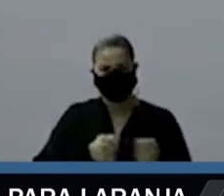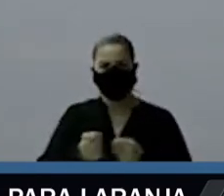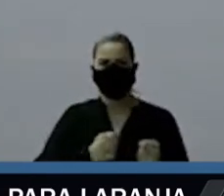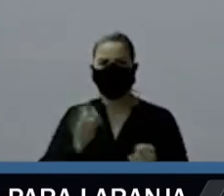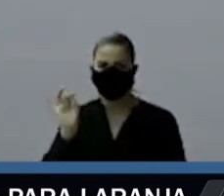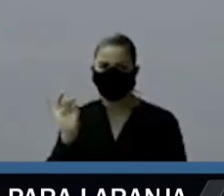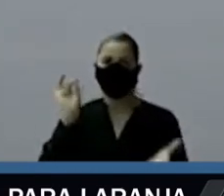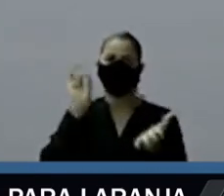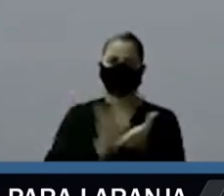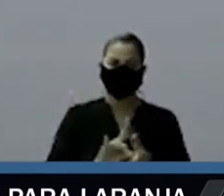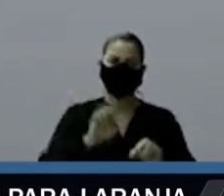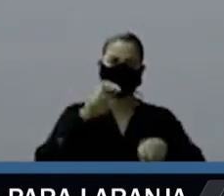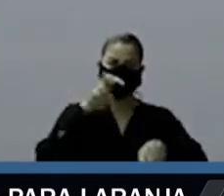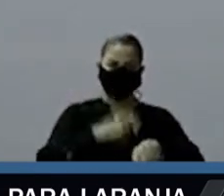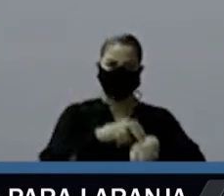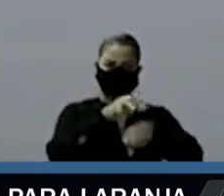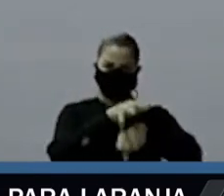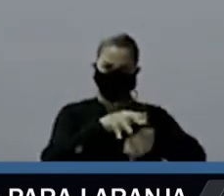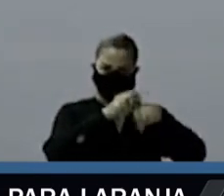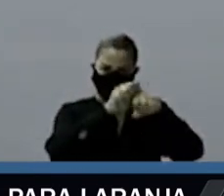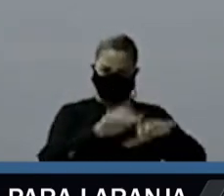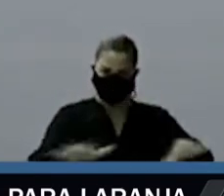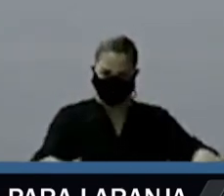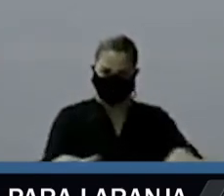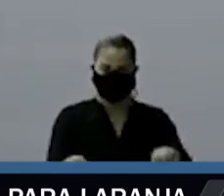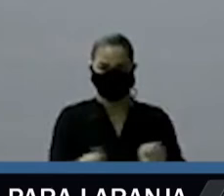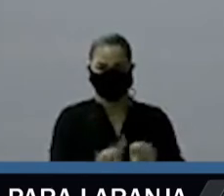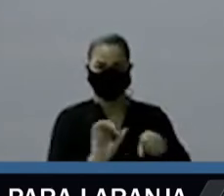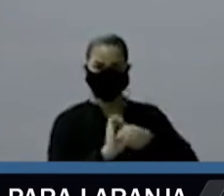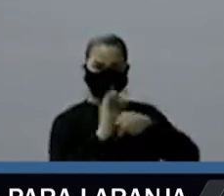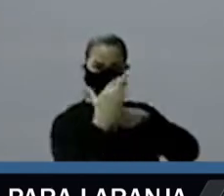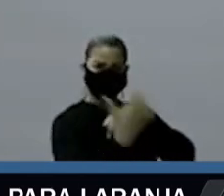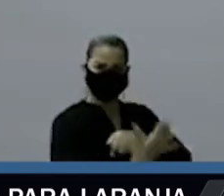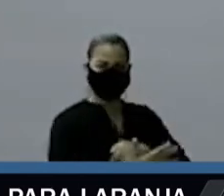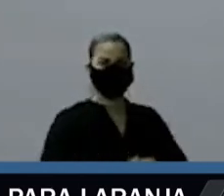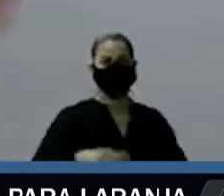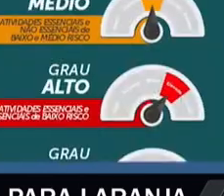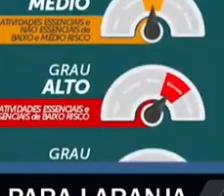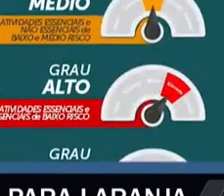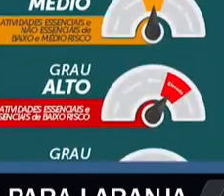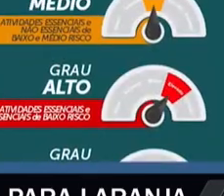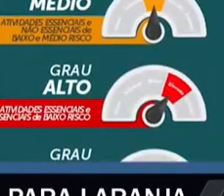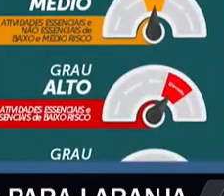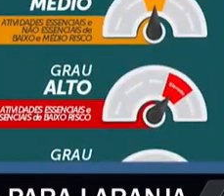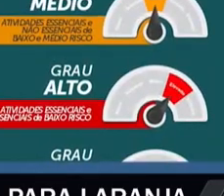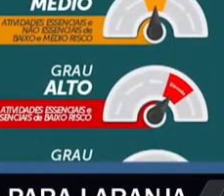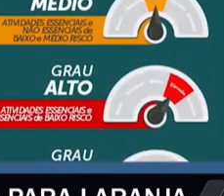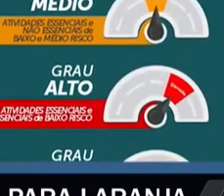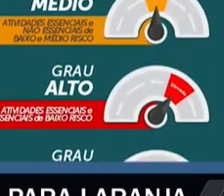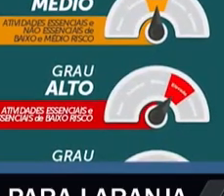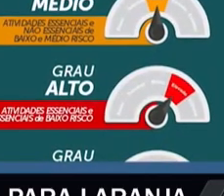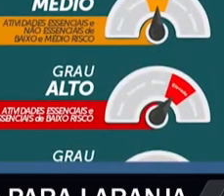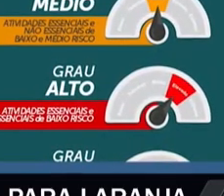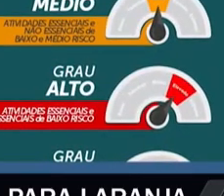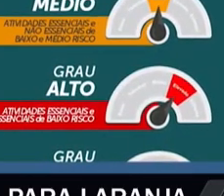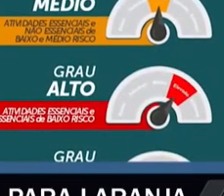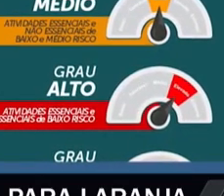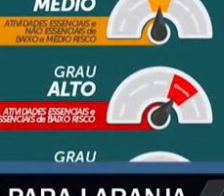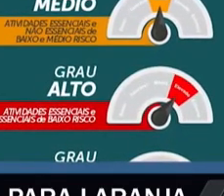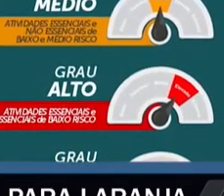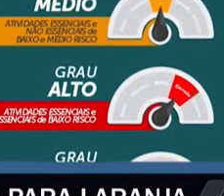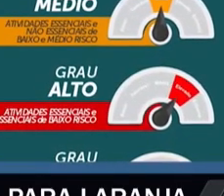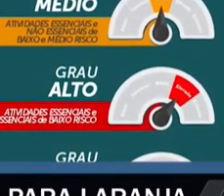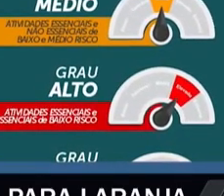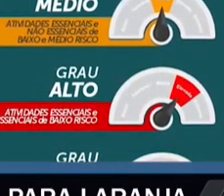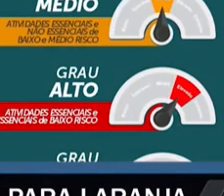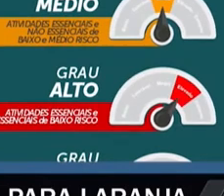o controle da doença no nosso país e no Mato Grosso do Sul. O mapeamento mostra que apenas os municípios